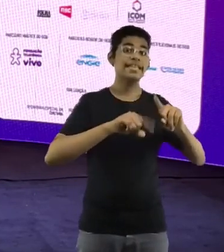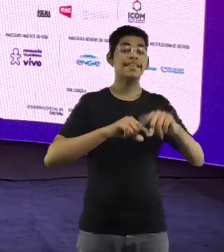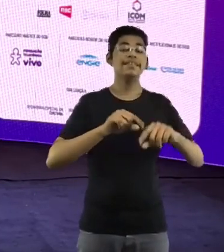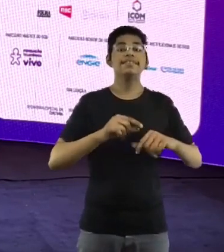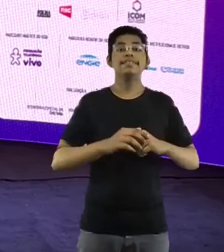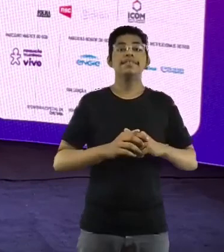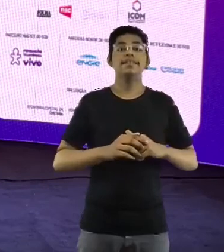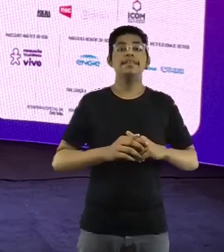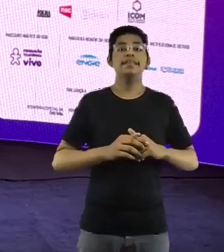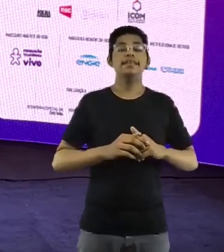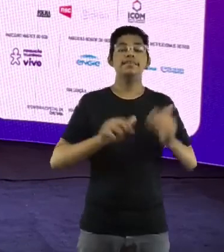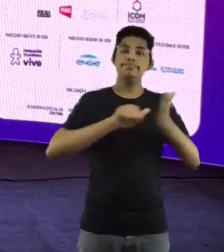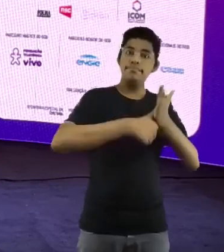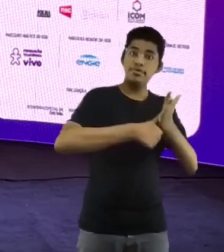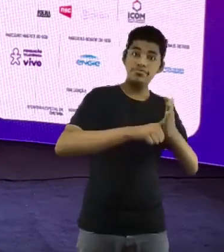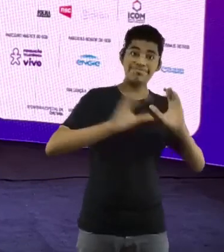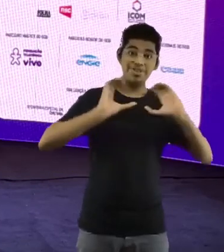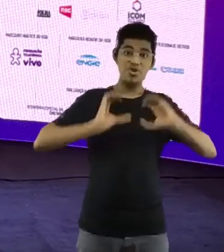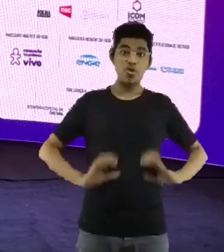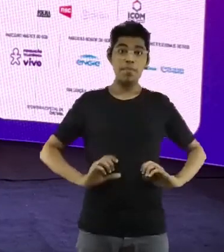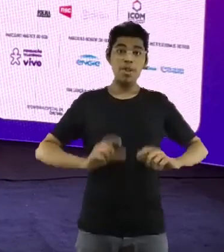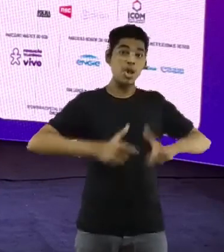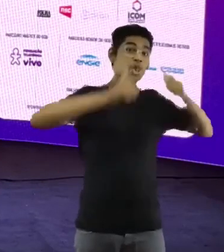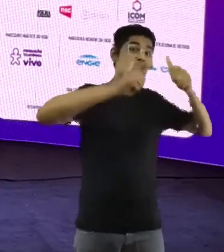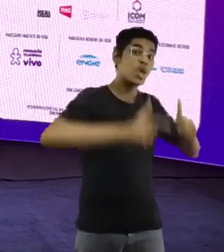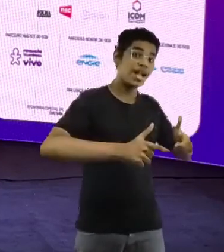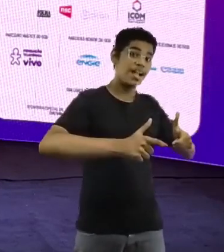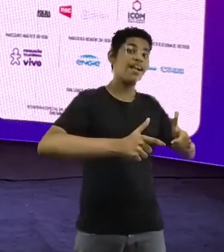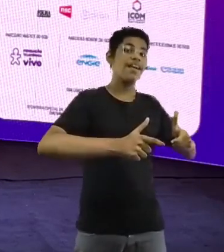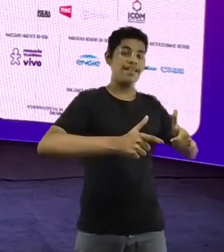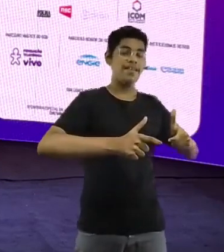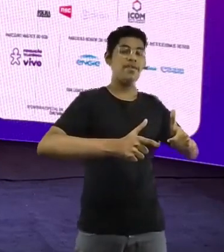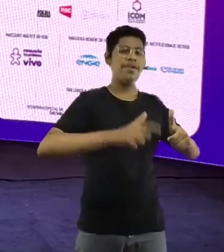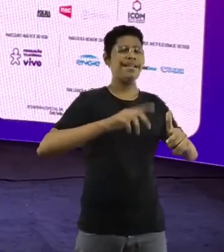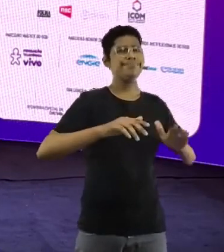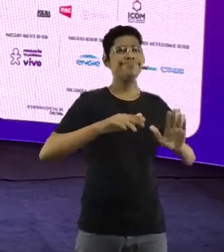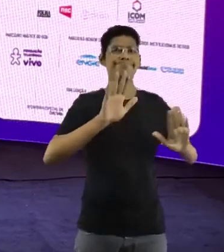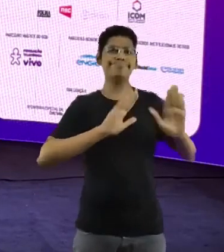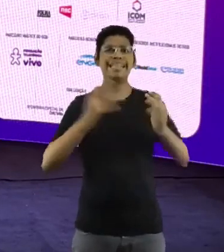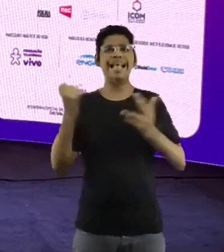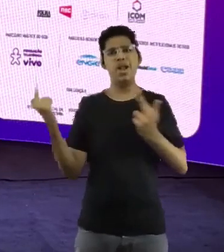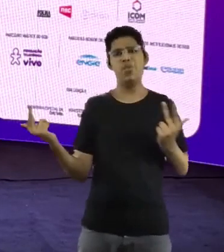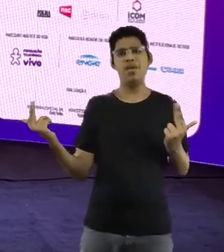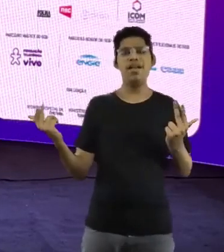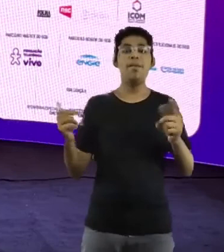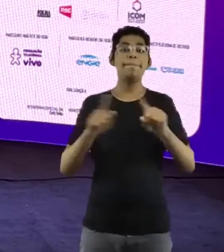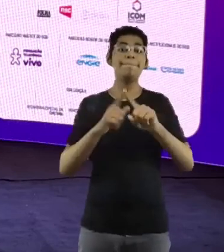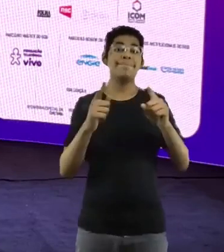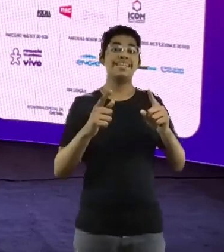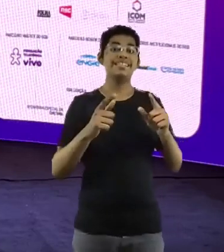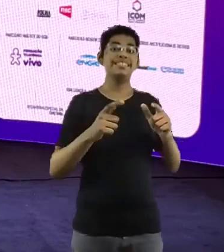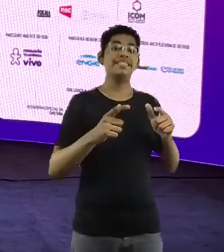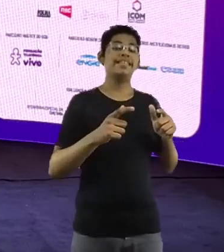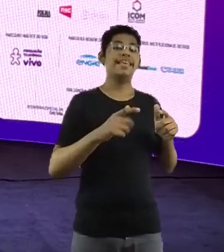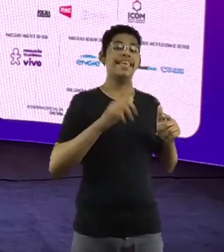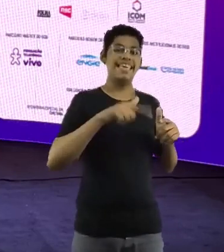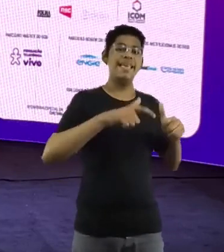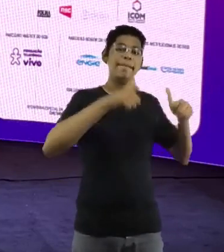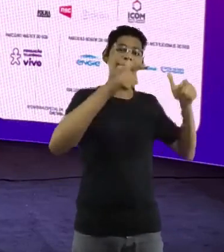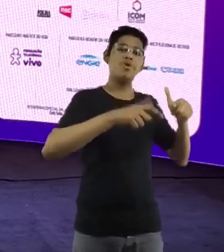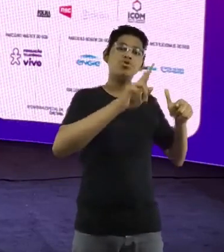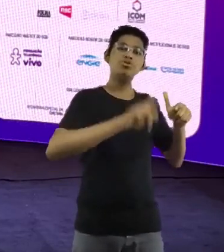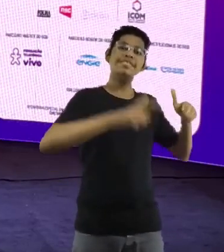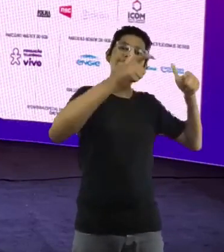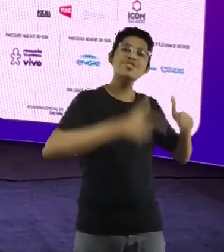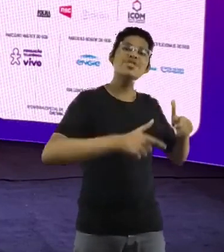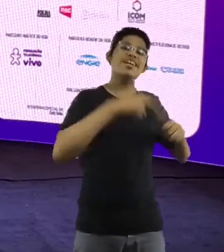de localização, que é mais ou menos o mesmo cenário, só que utilizando justamente esses padrões de localização, ou seja,